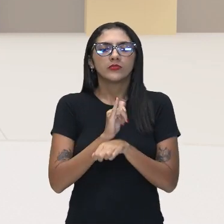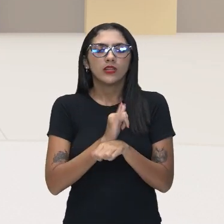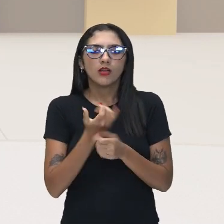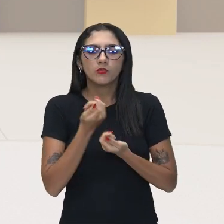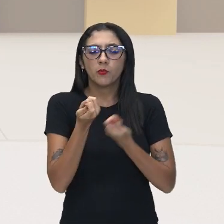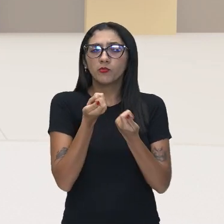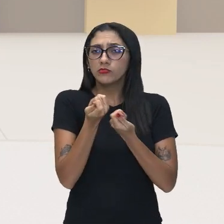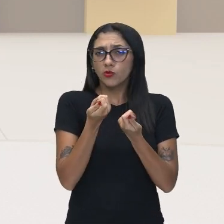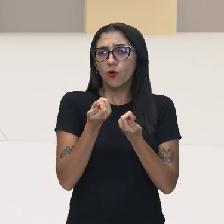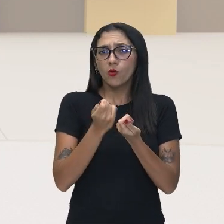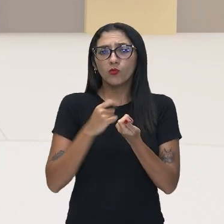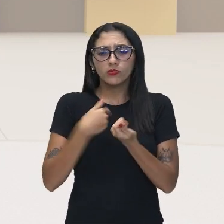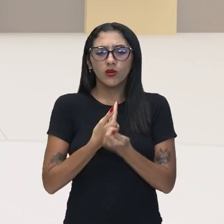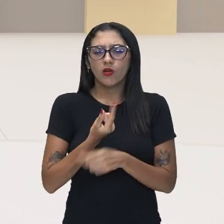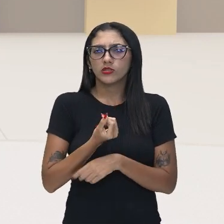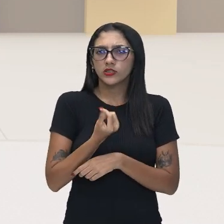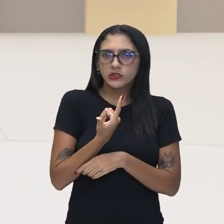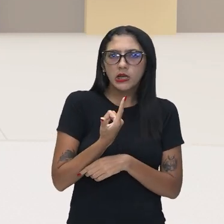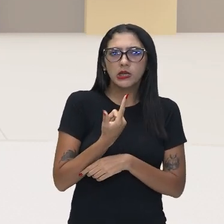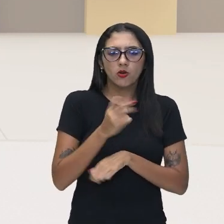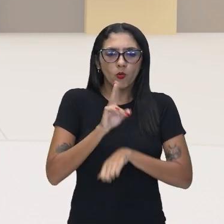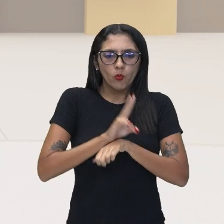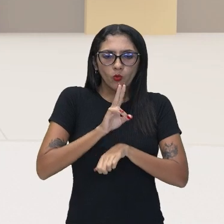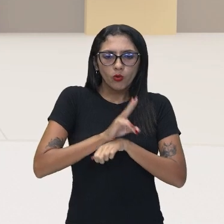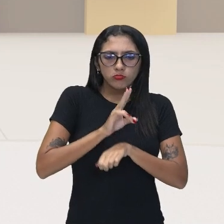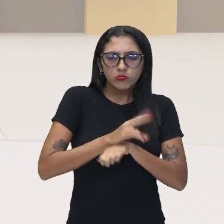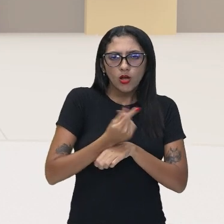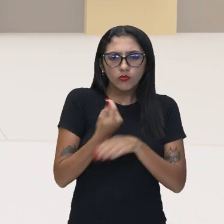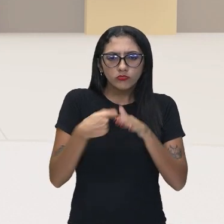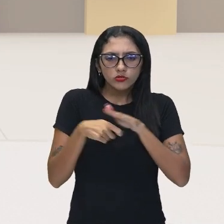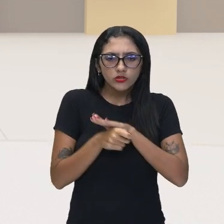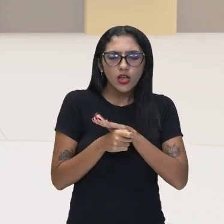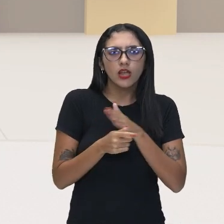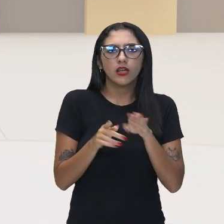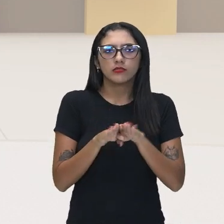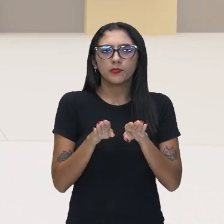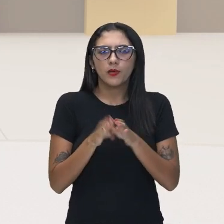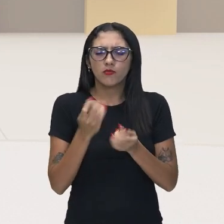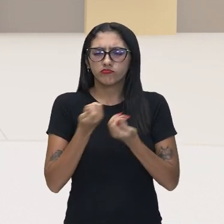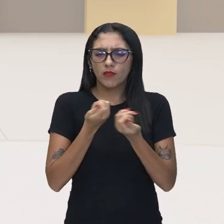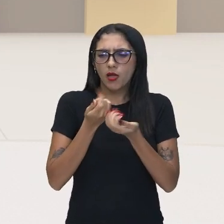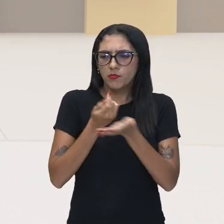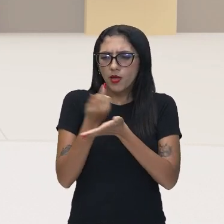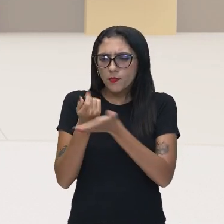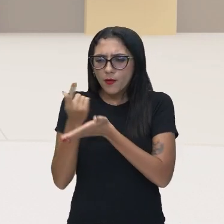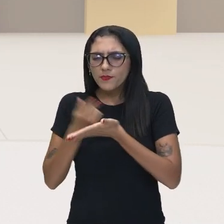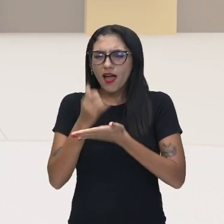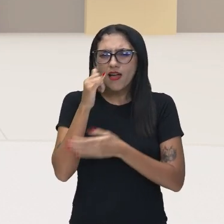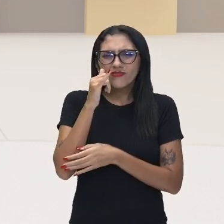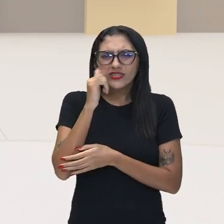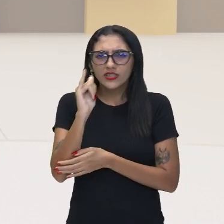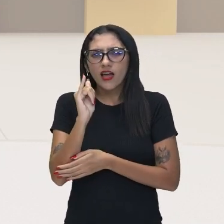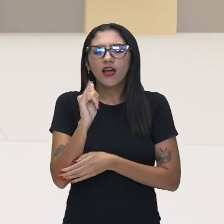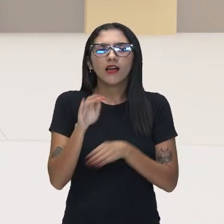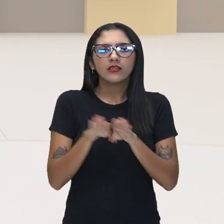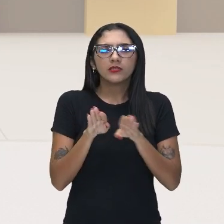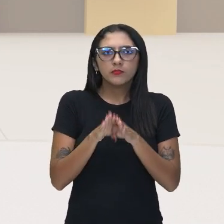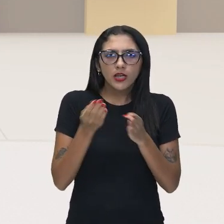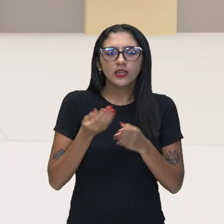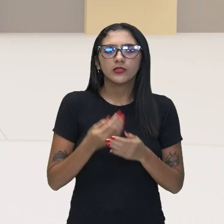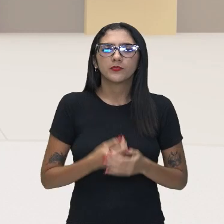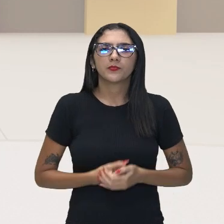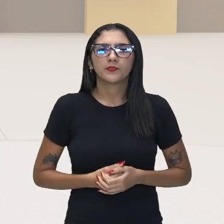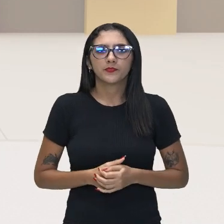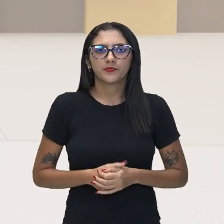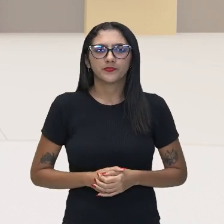dinheiro, né? Saber como poupar, saber como controlar os nossos gastos, saber como alcançar as nossas metas, né?